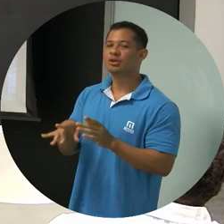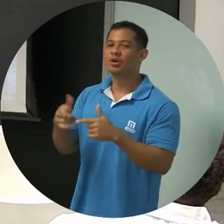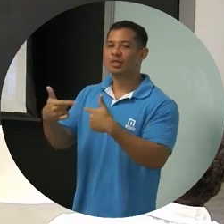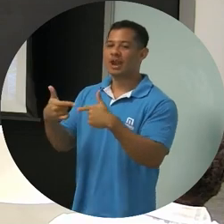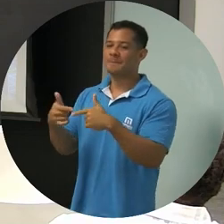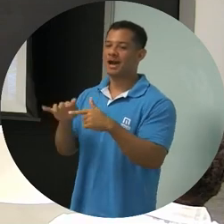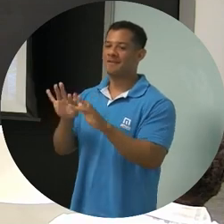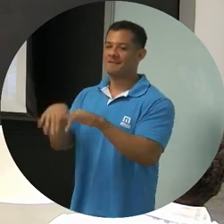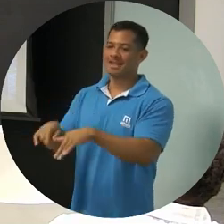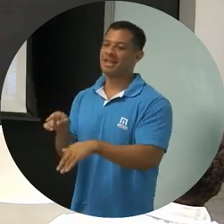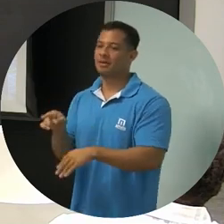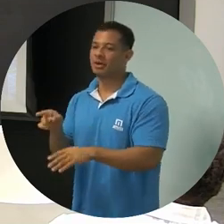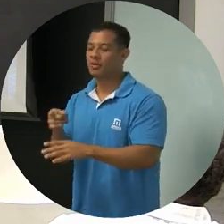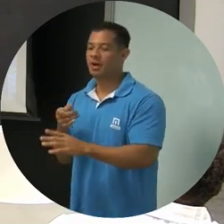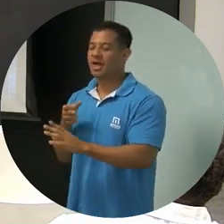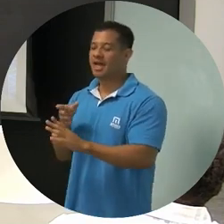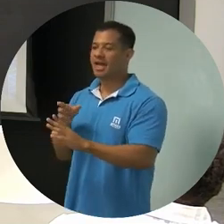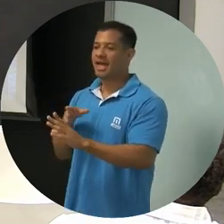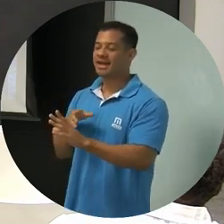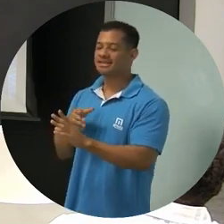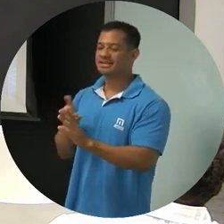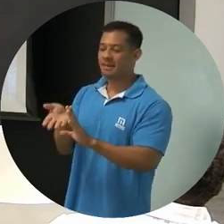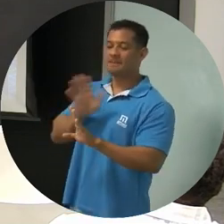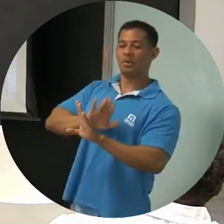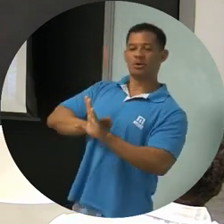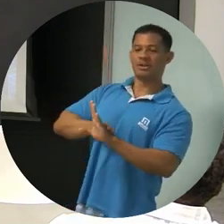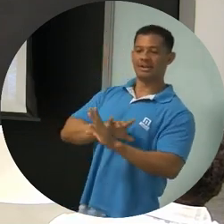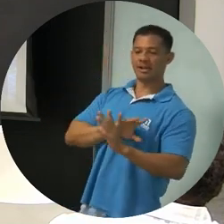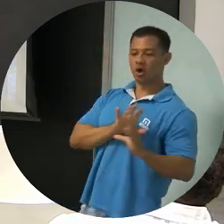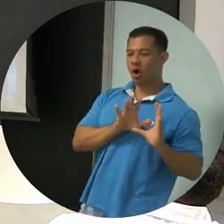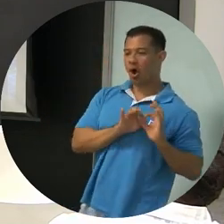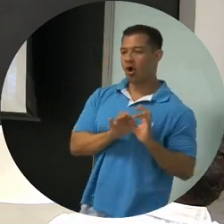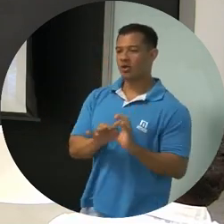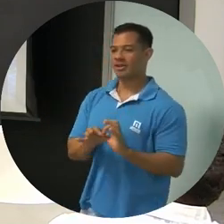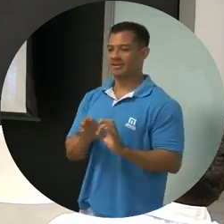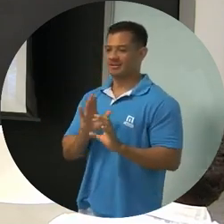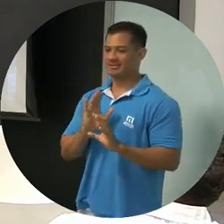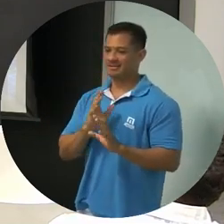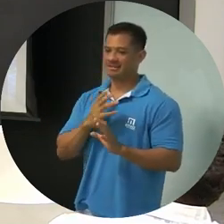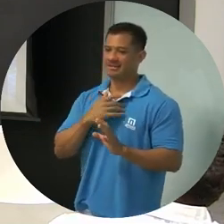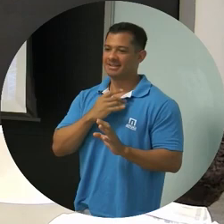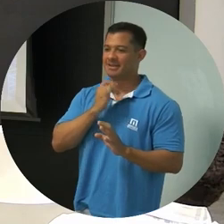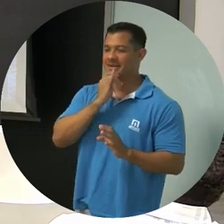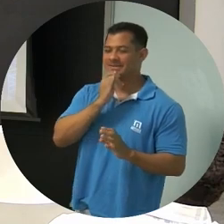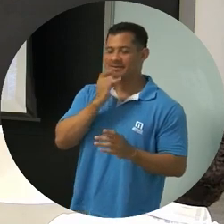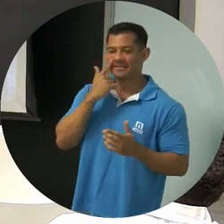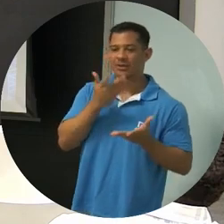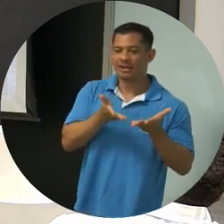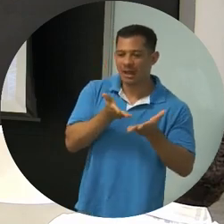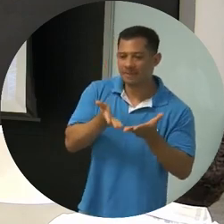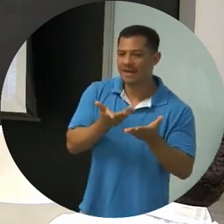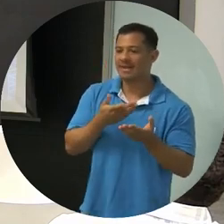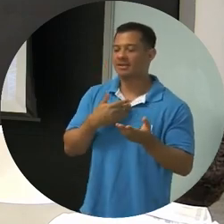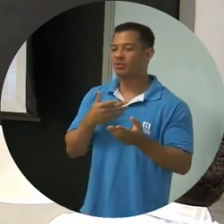final, é tudo que está envolvido para aquilo ficar pronto. Então, o cara tem que fazer o tratamento, tem que remover